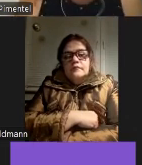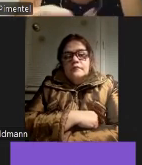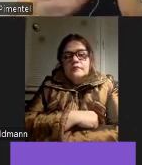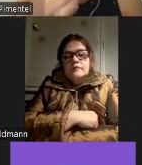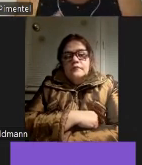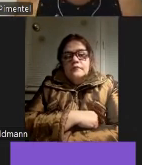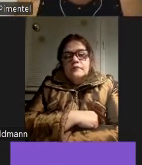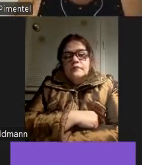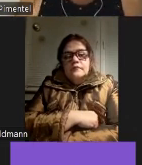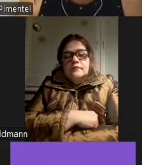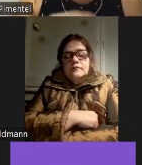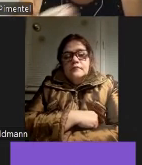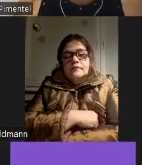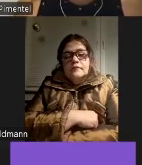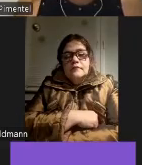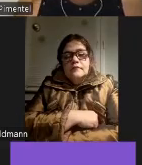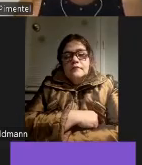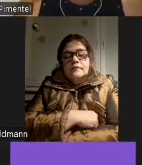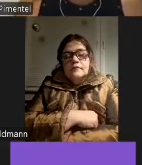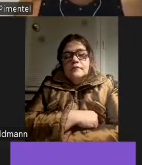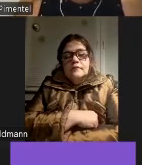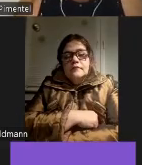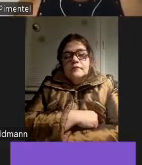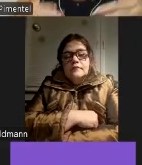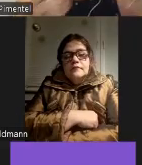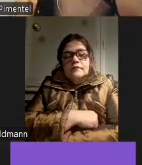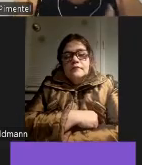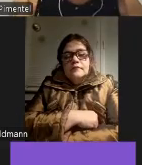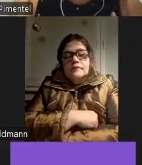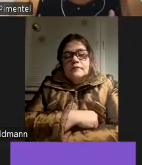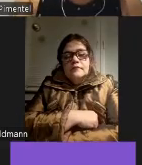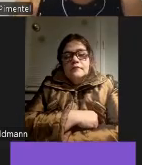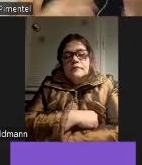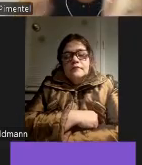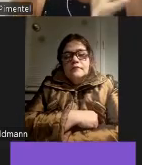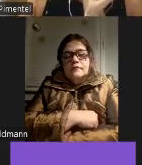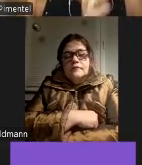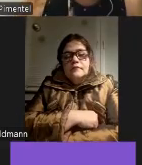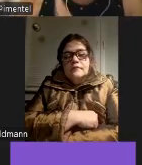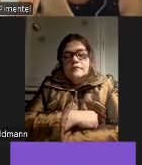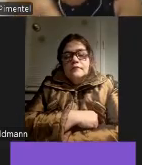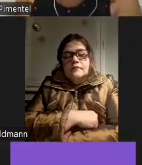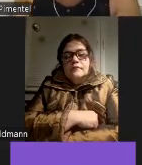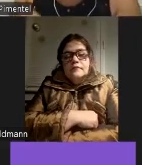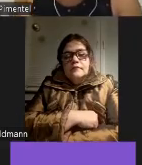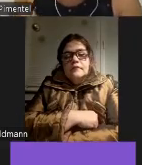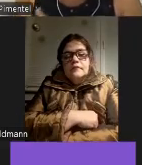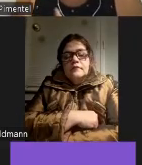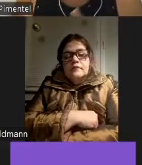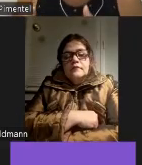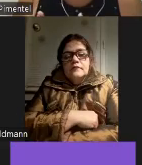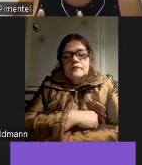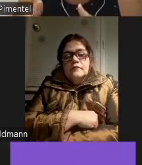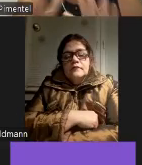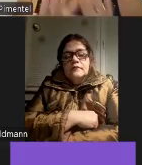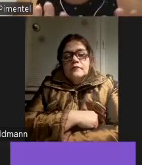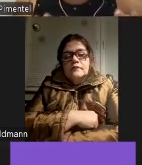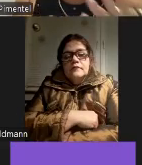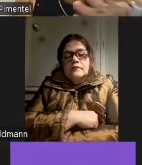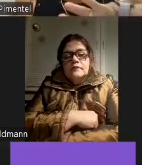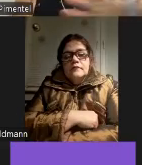né, que neuronal ali, né, uma plasticidade neuronal com podas sinápticas ou com reforço sináptico, né? Tipo